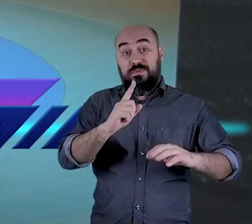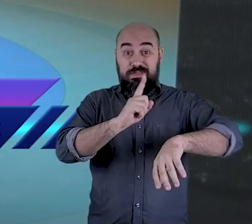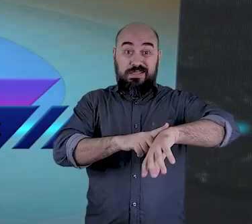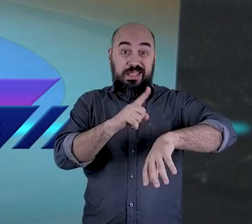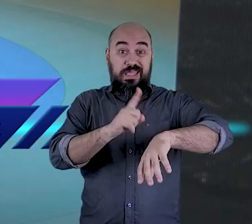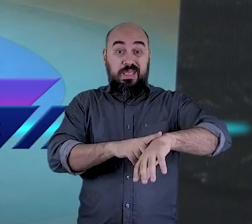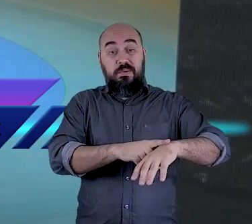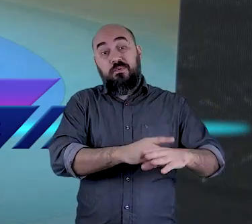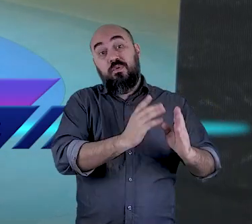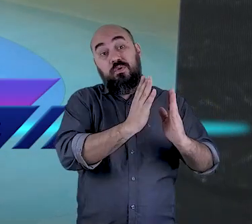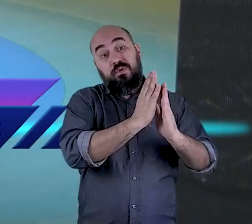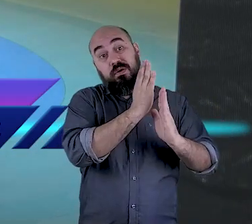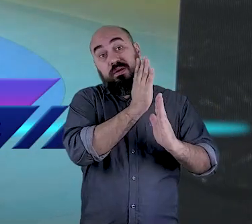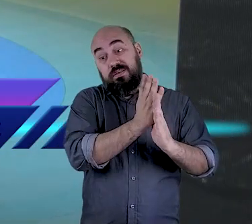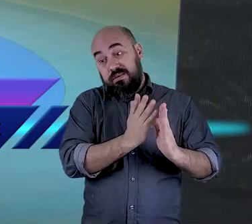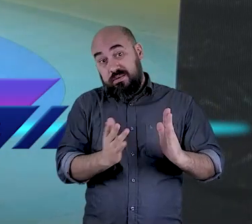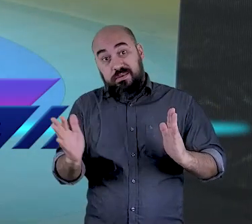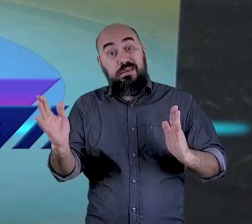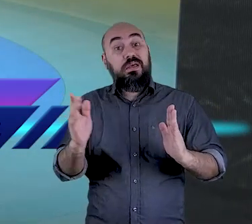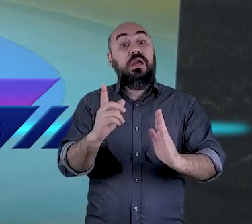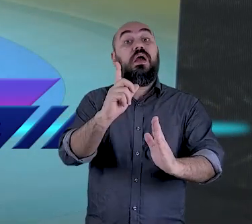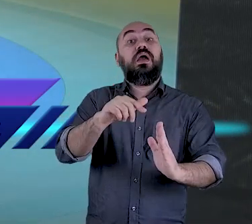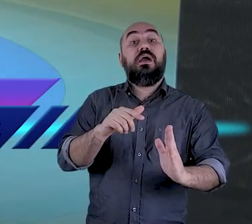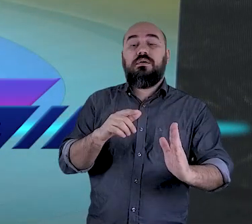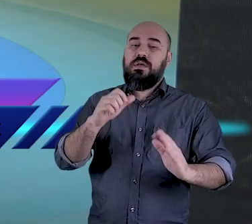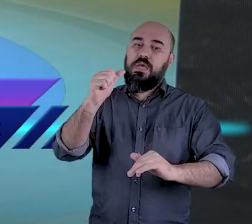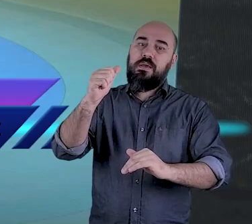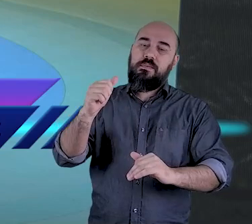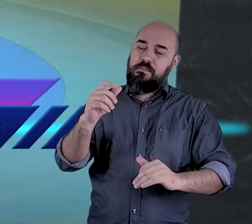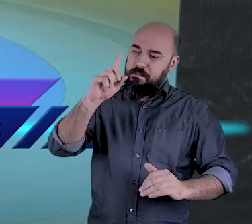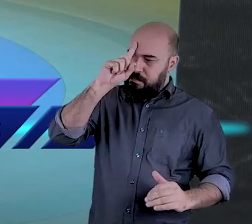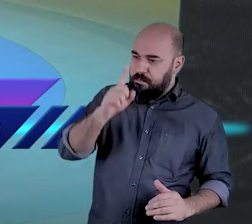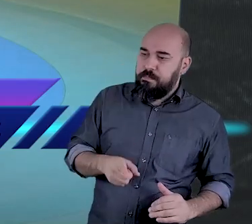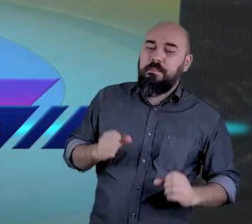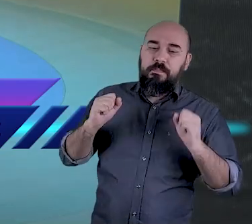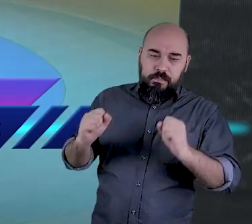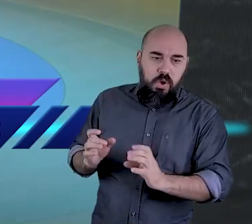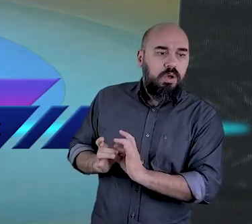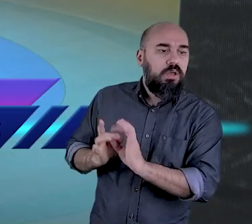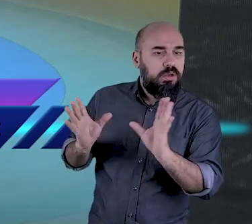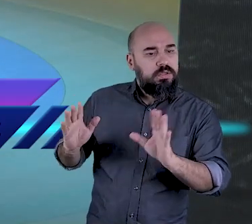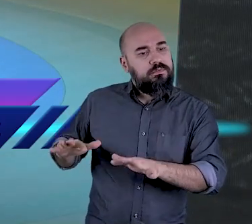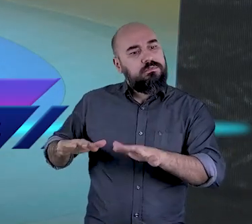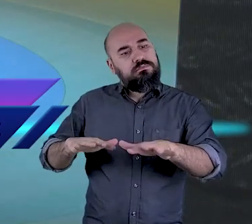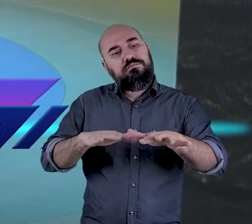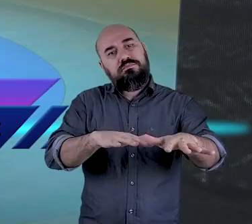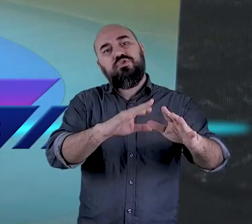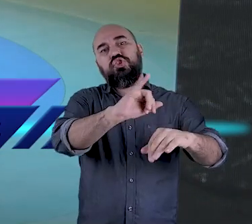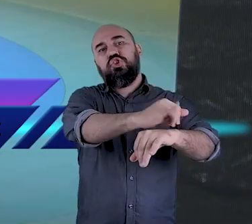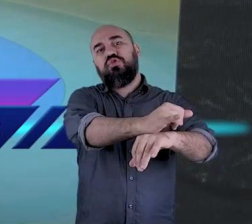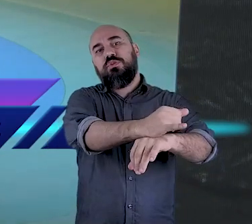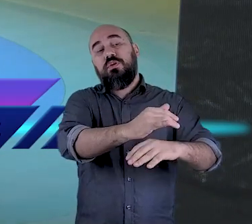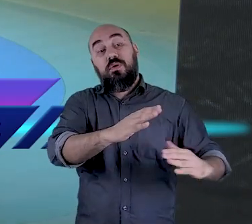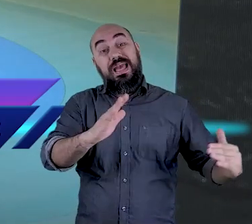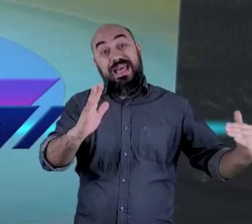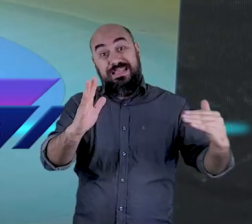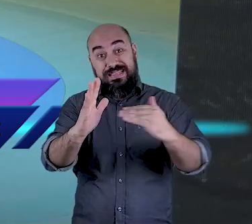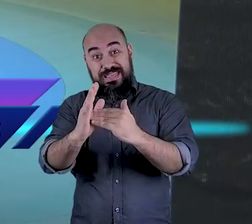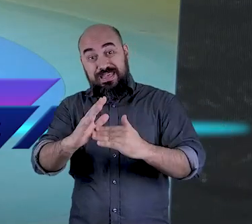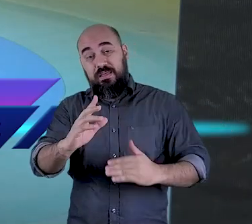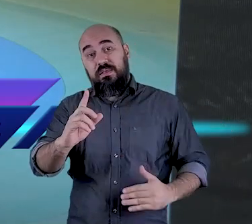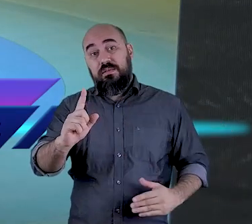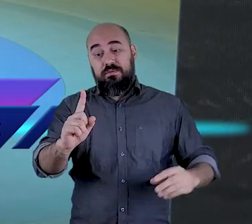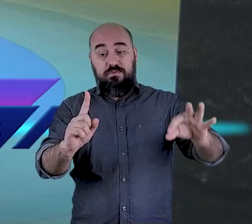a partir da saída da ordem para restaurar e edificar Jerusalém até ungido o príncipe que